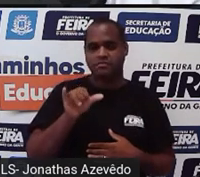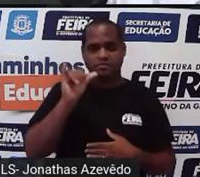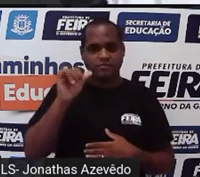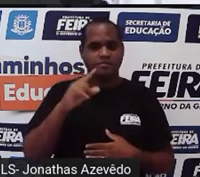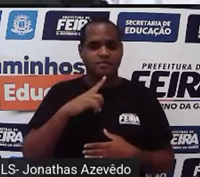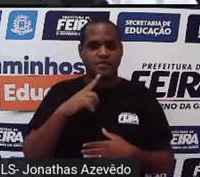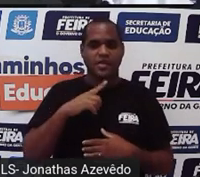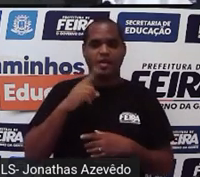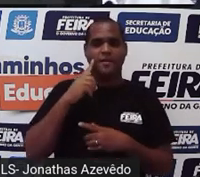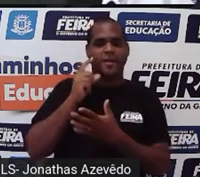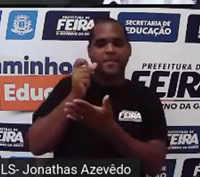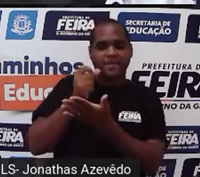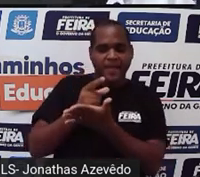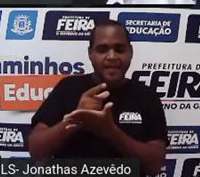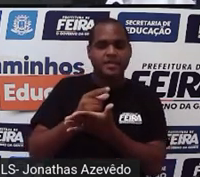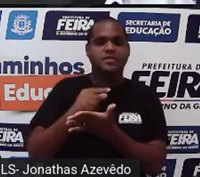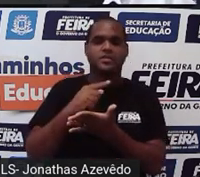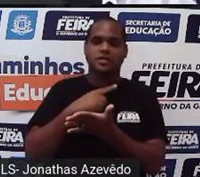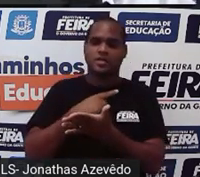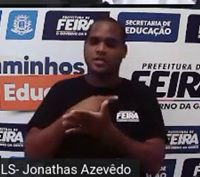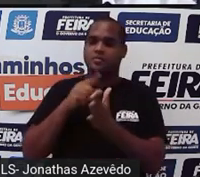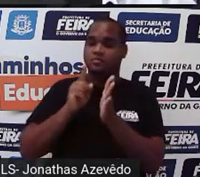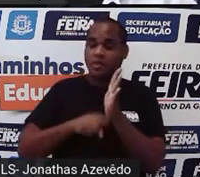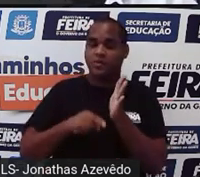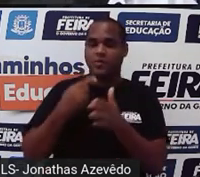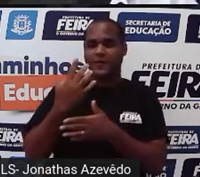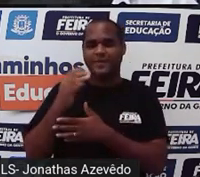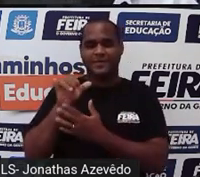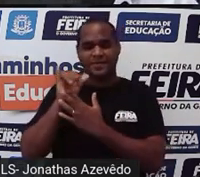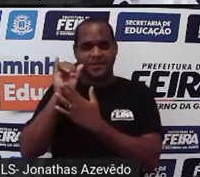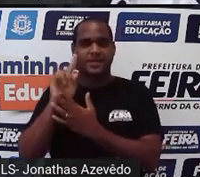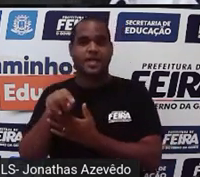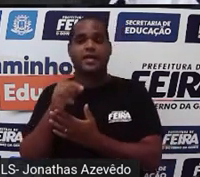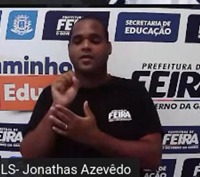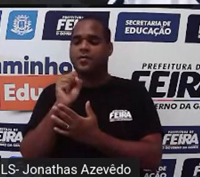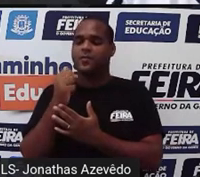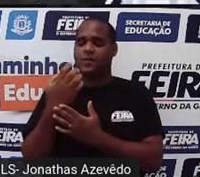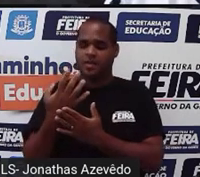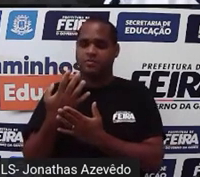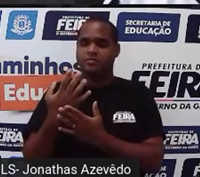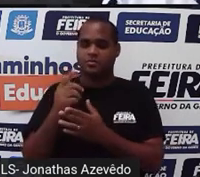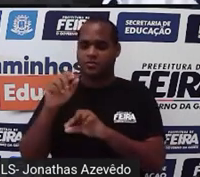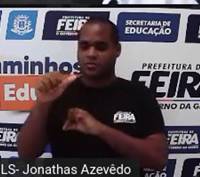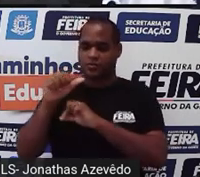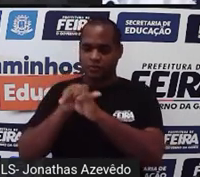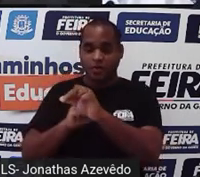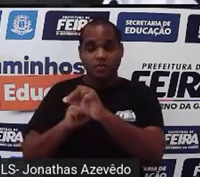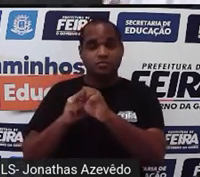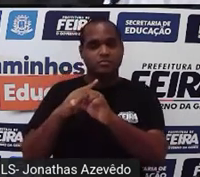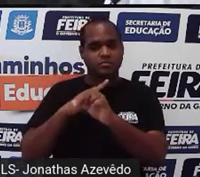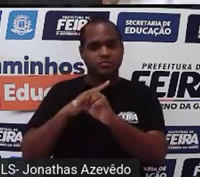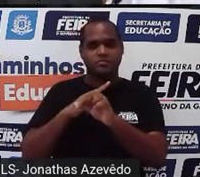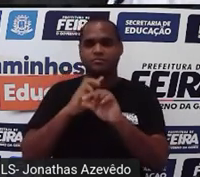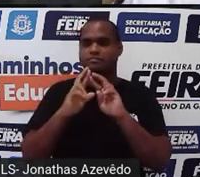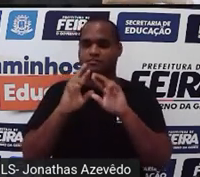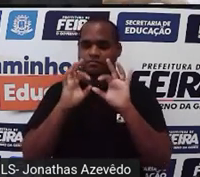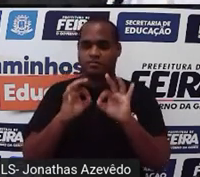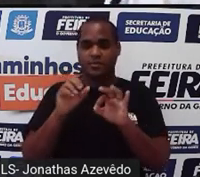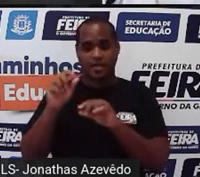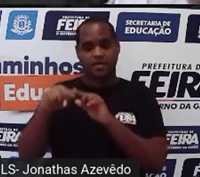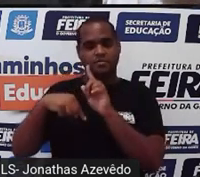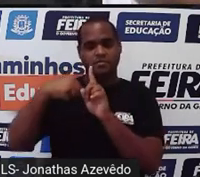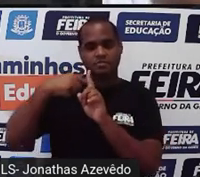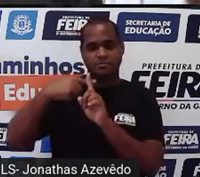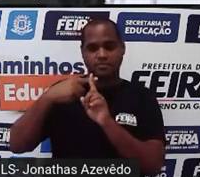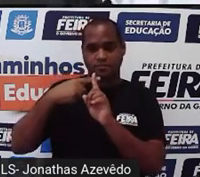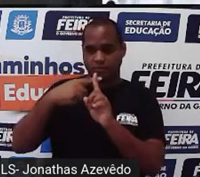fico devendo 4y - 4y 84 né quando muda de lado inverte operação aquele tava